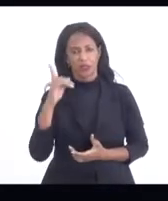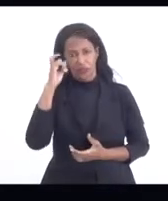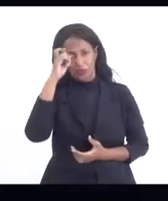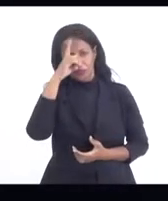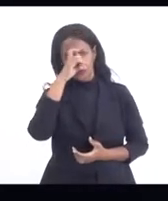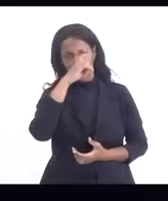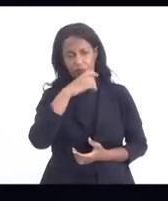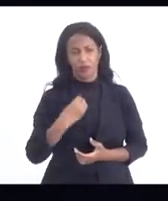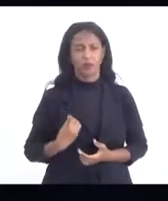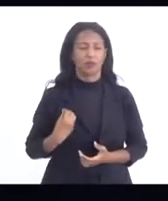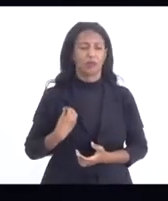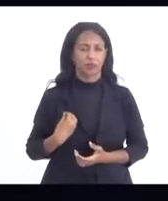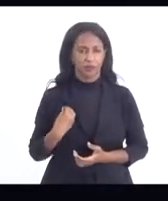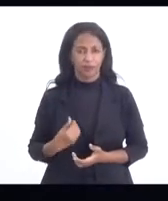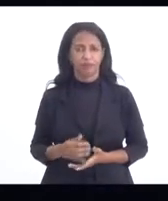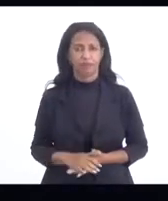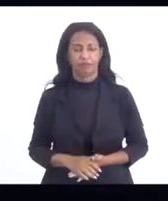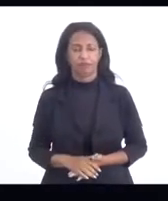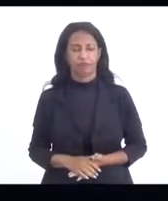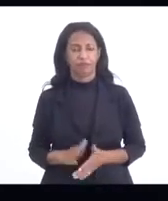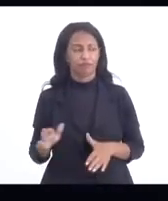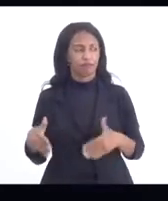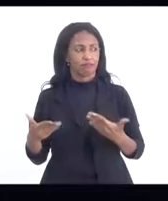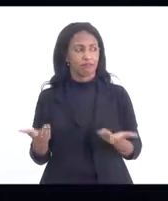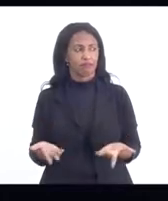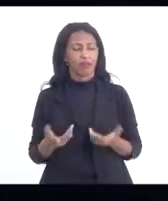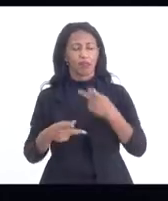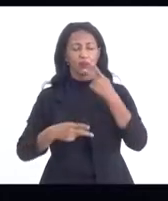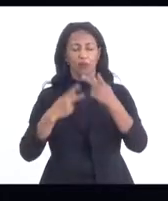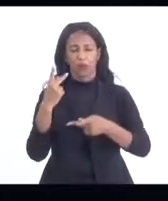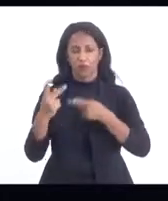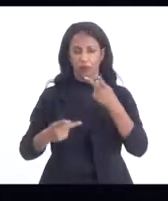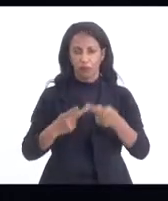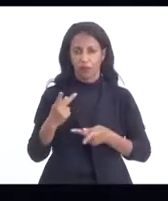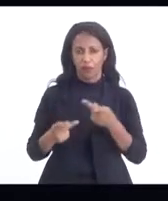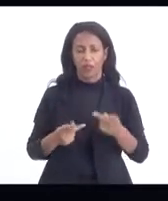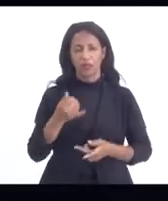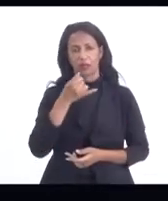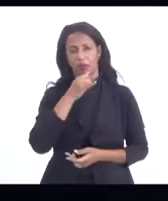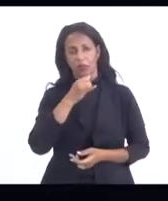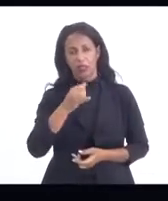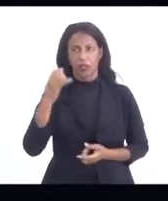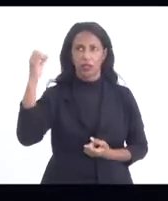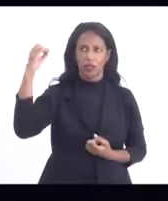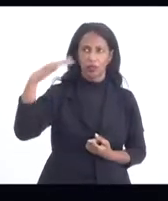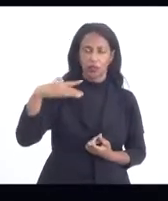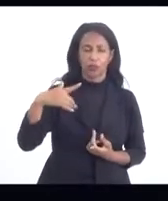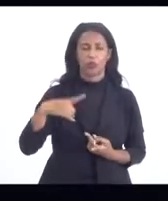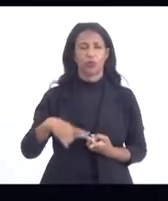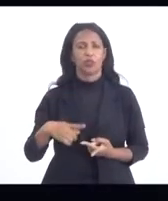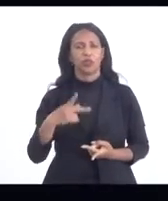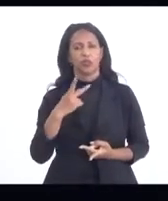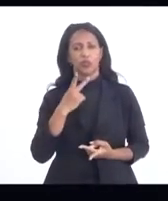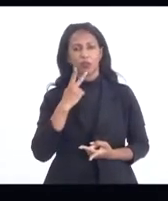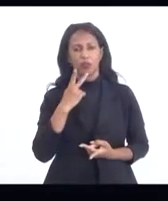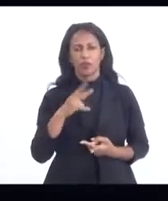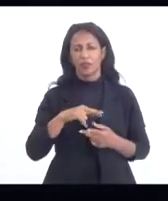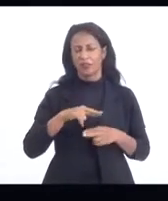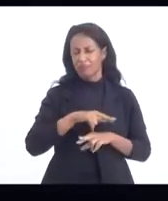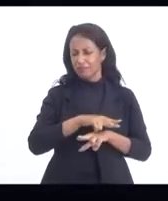dificultando ainda mais suas vidas. Então, foi falado sobre a questão de energia elétrica, foi falado sobre,